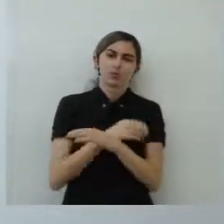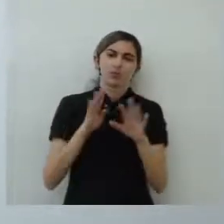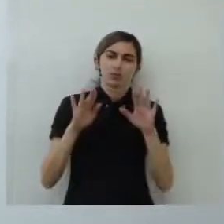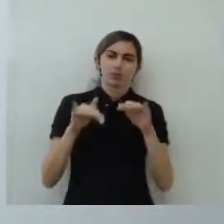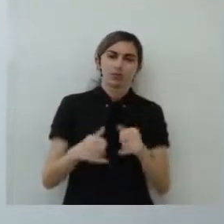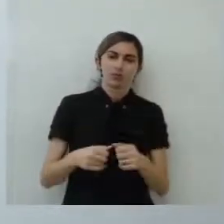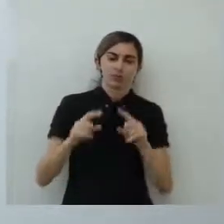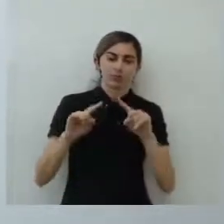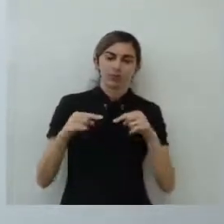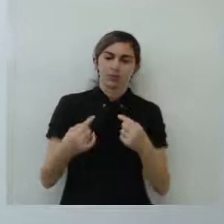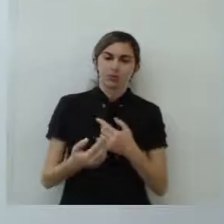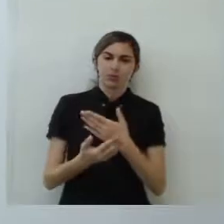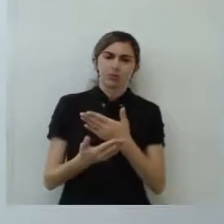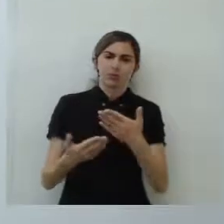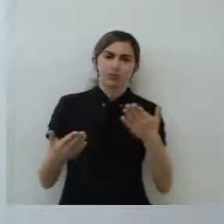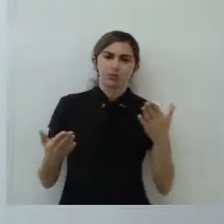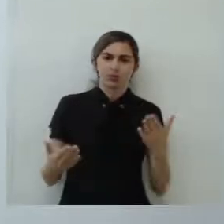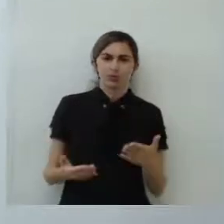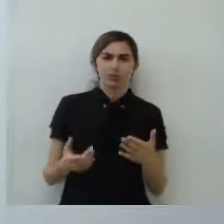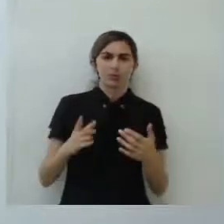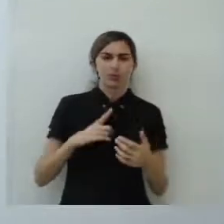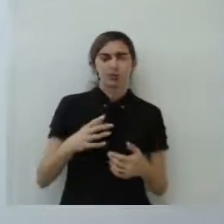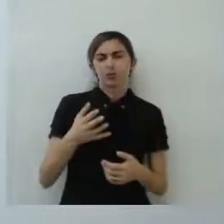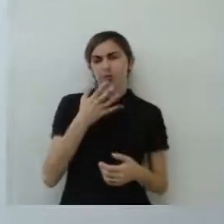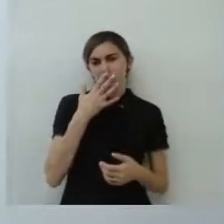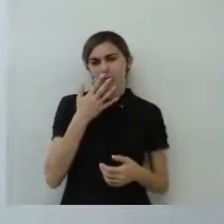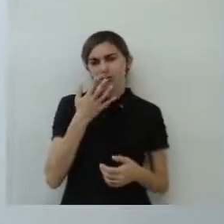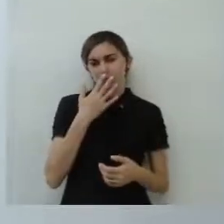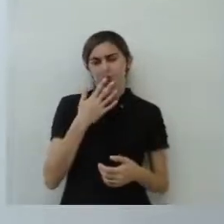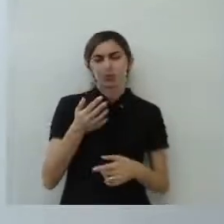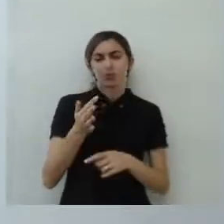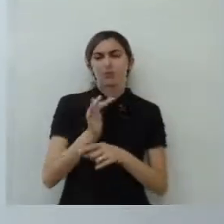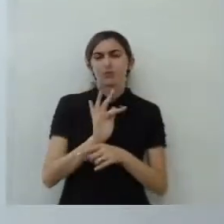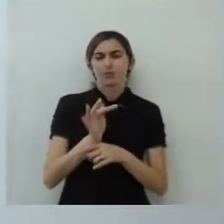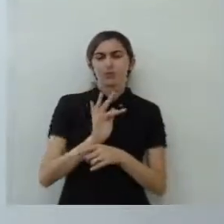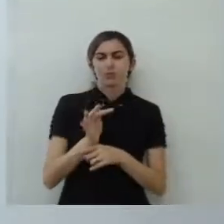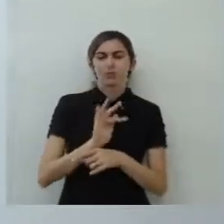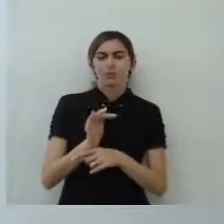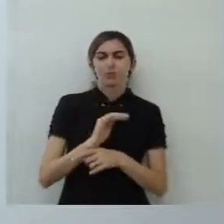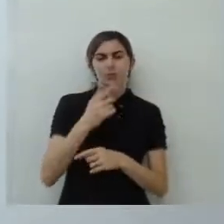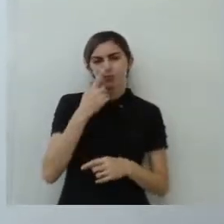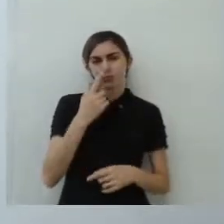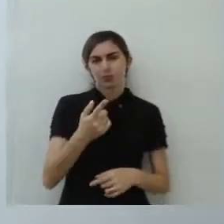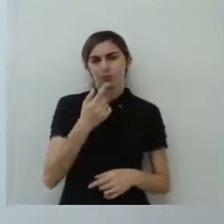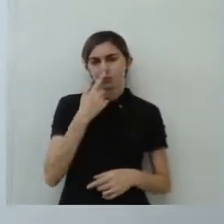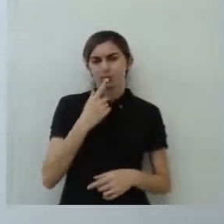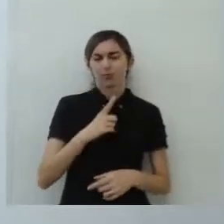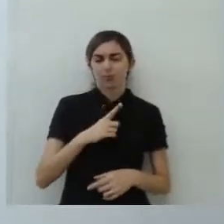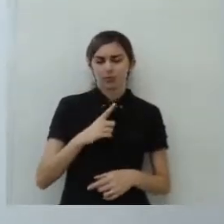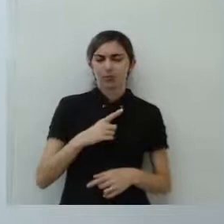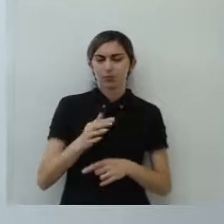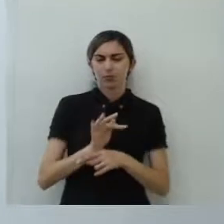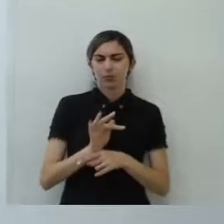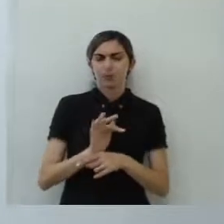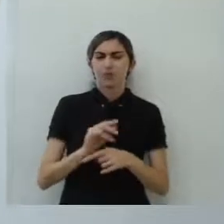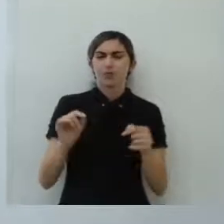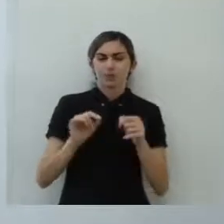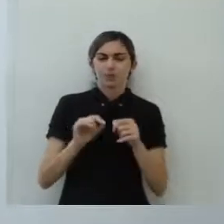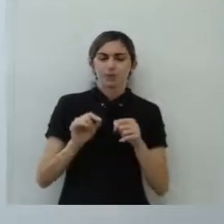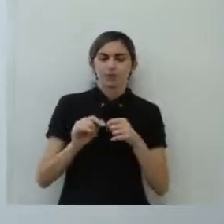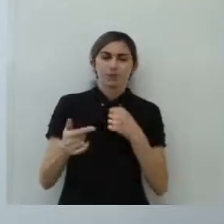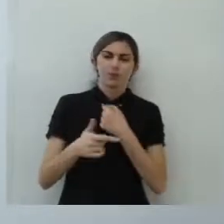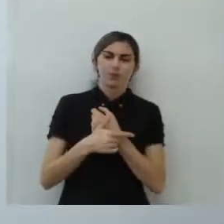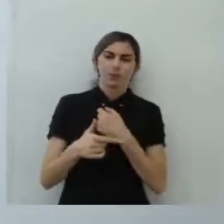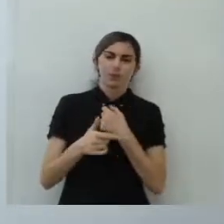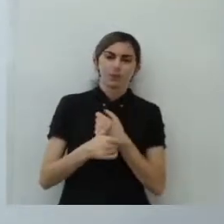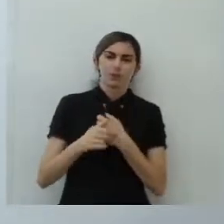o desafio para vocês é assistir a um filme sobre Chacrinha. Existe um filme, quem faz o papel de